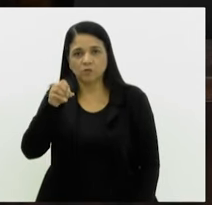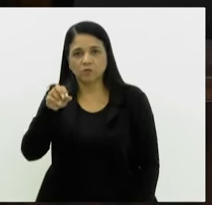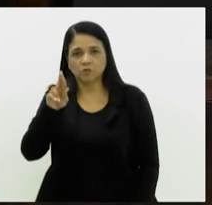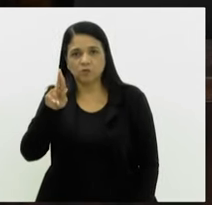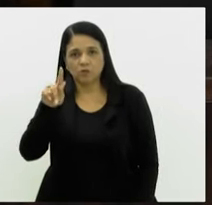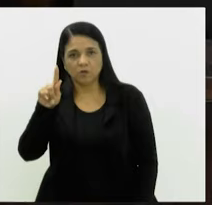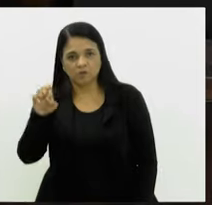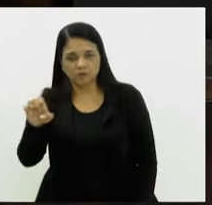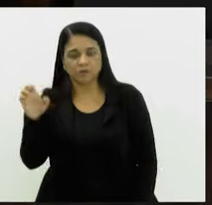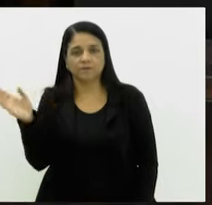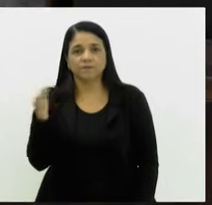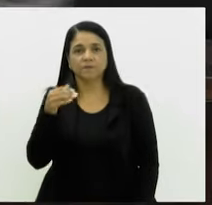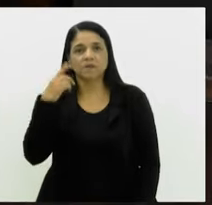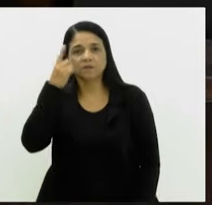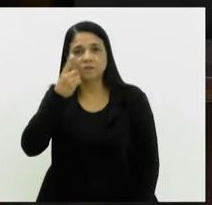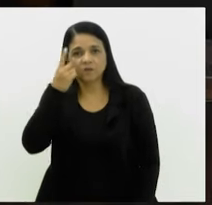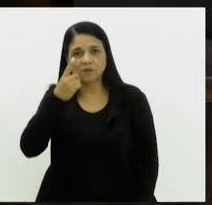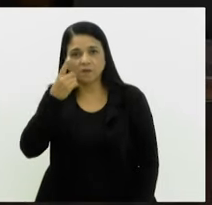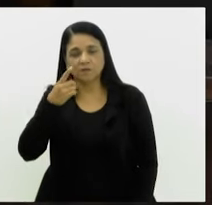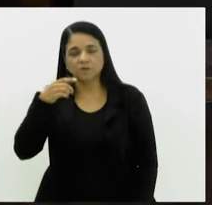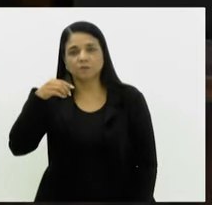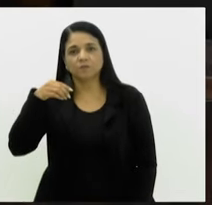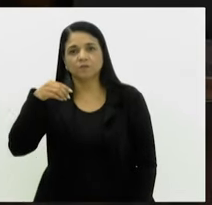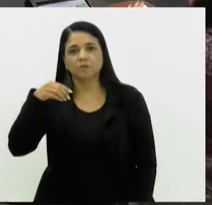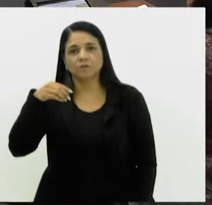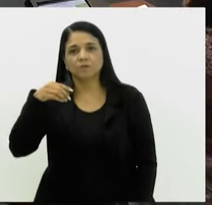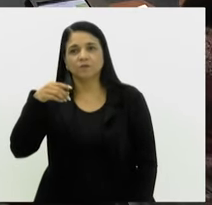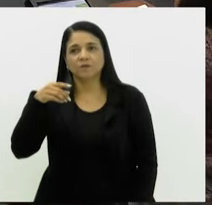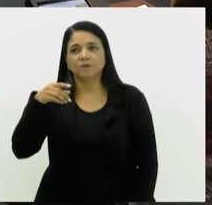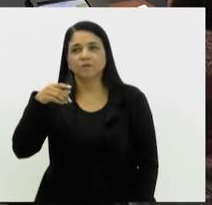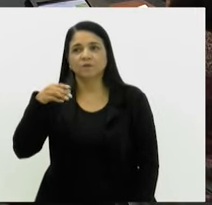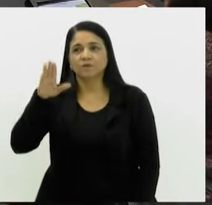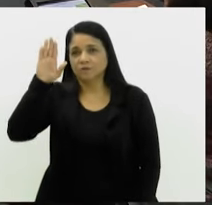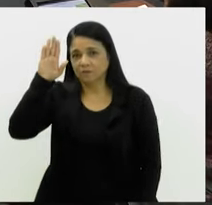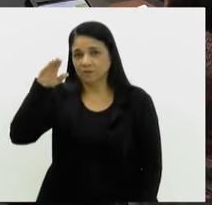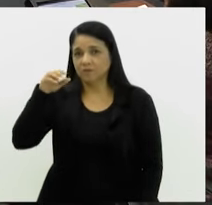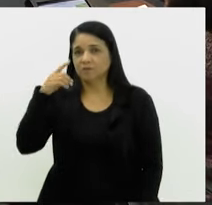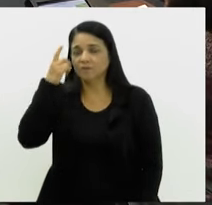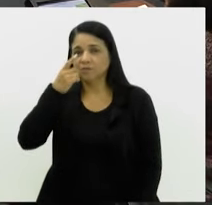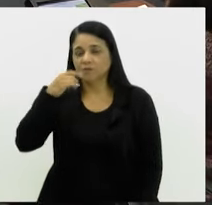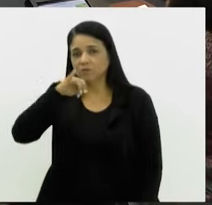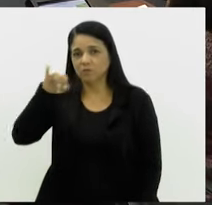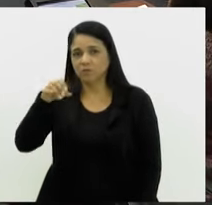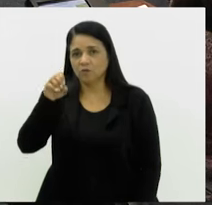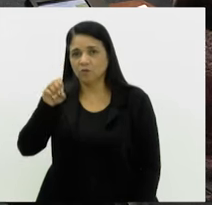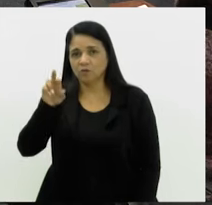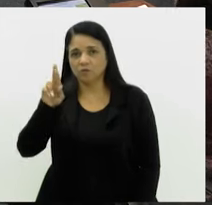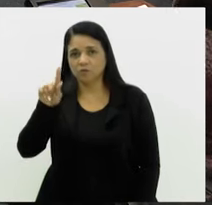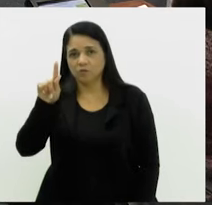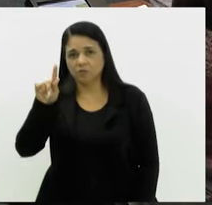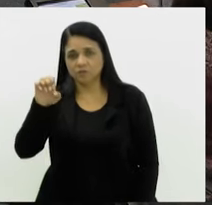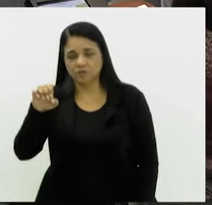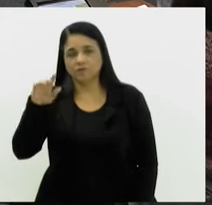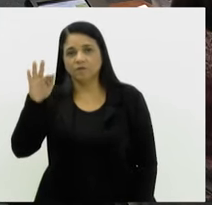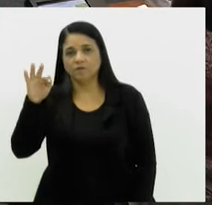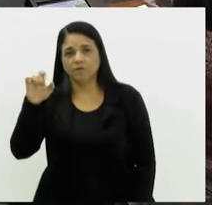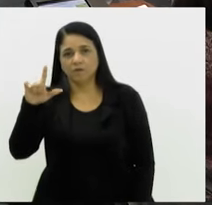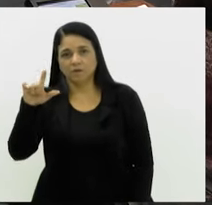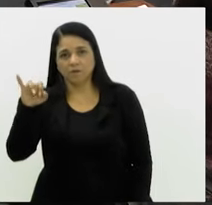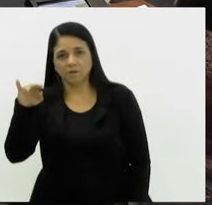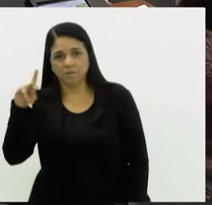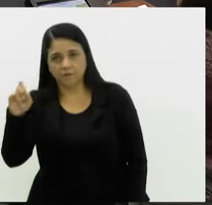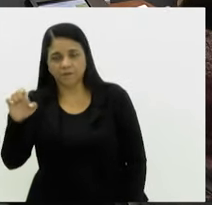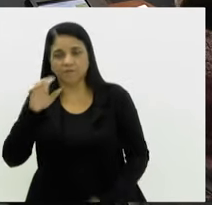Neto. Deputado Márcio. Jorge está aqui. Deputado Jorge Felipe Neto vai votar.